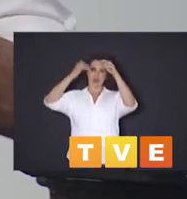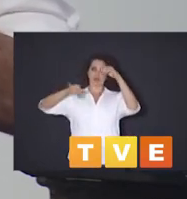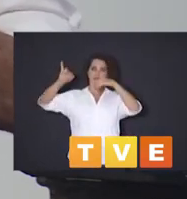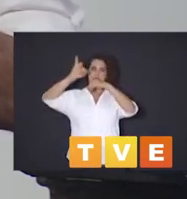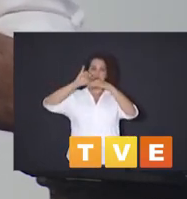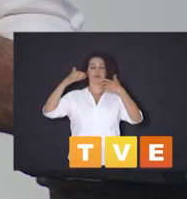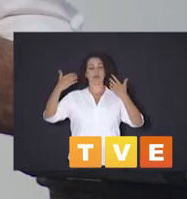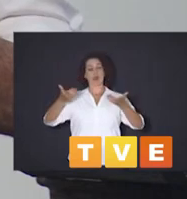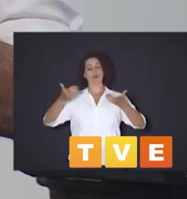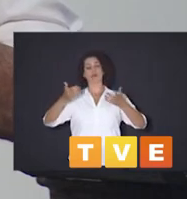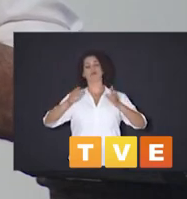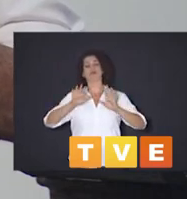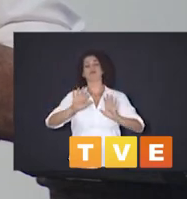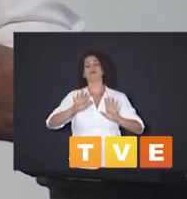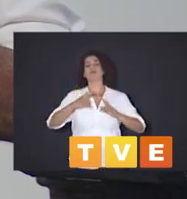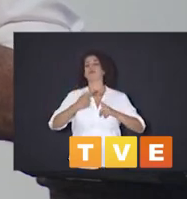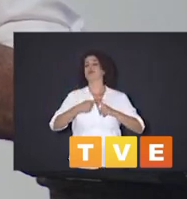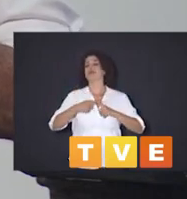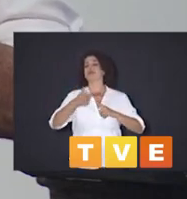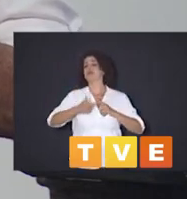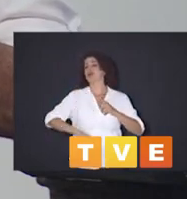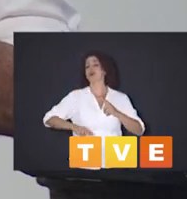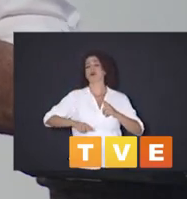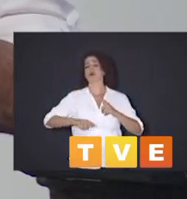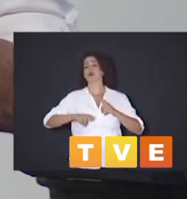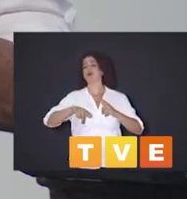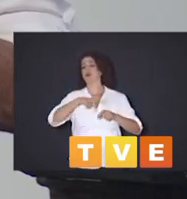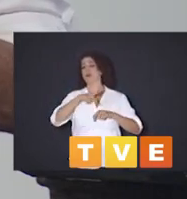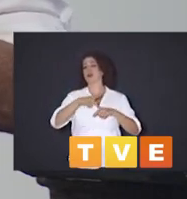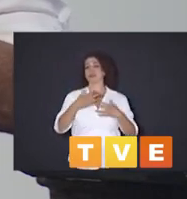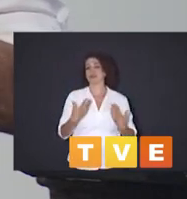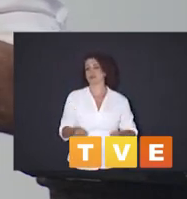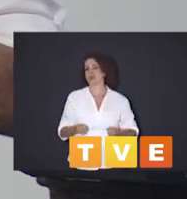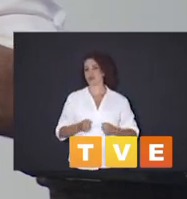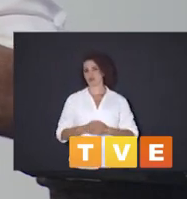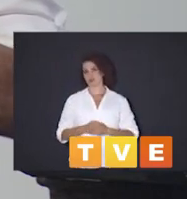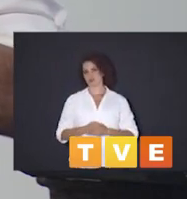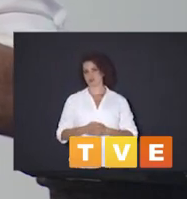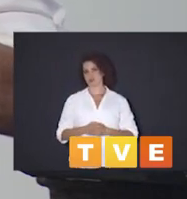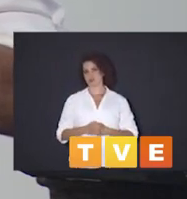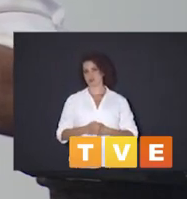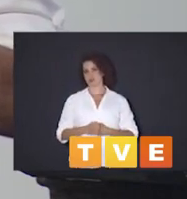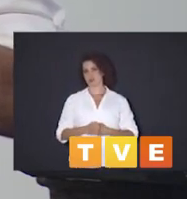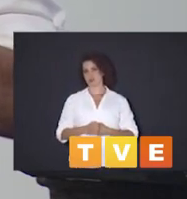país se permitiu e além do mais ficar surpreso